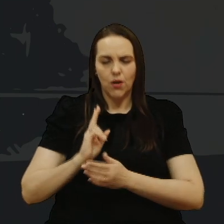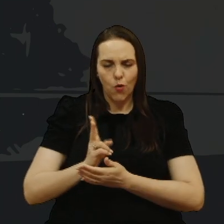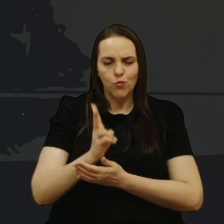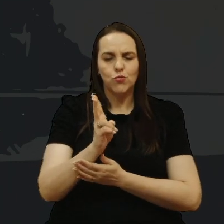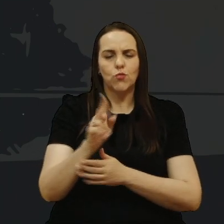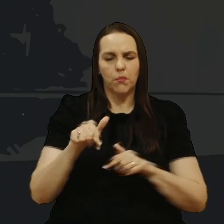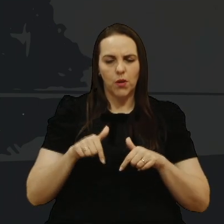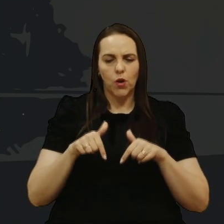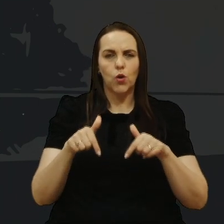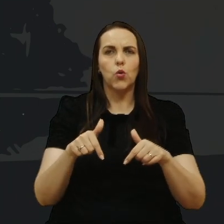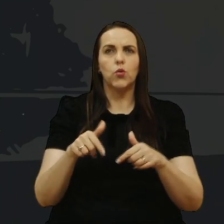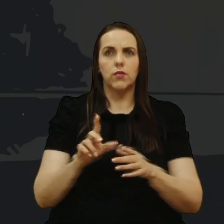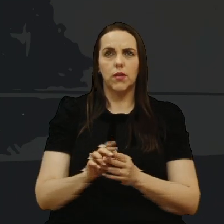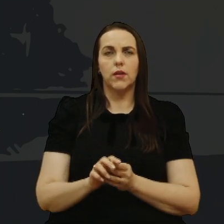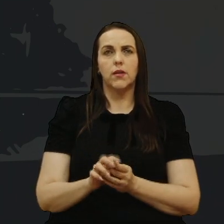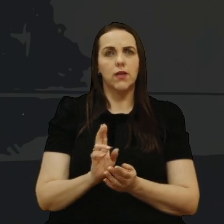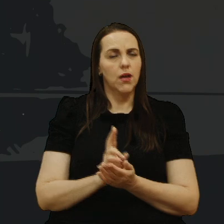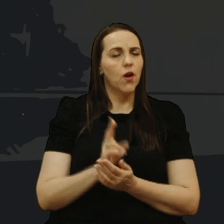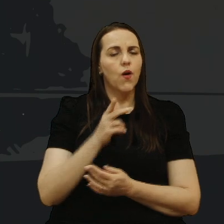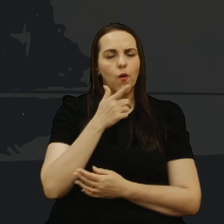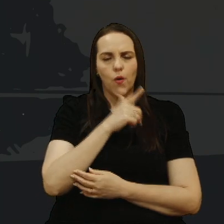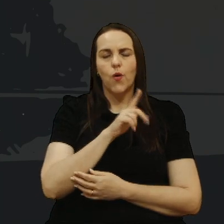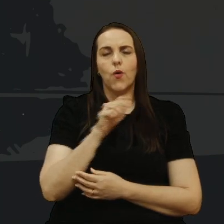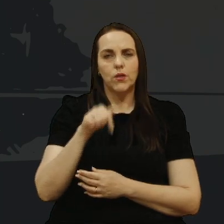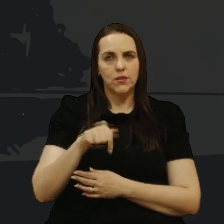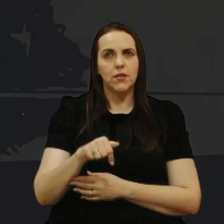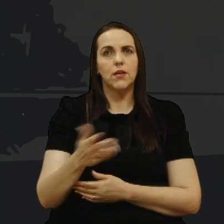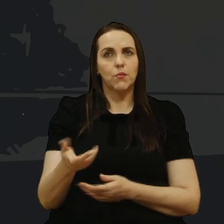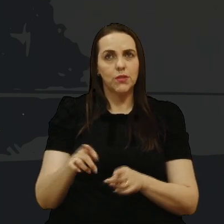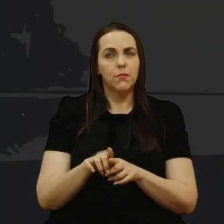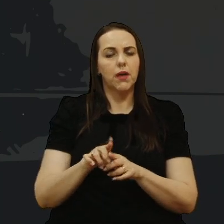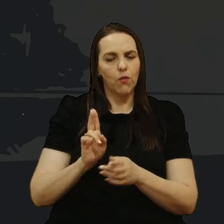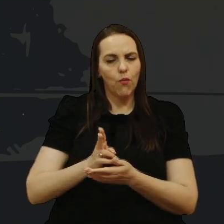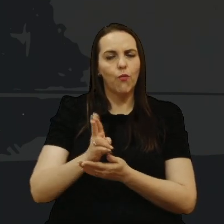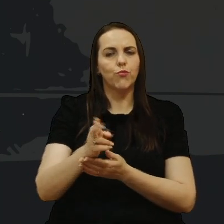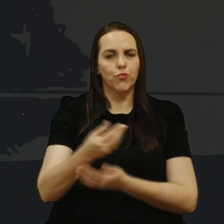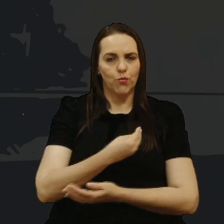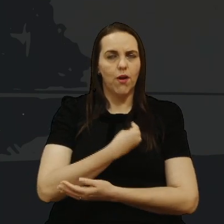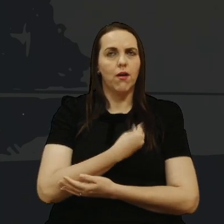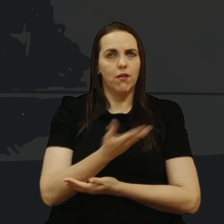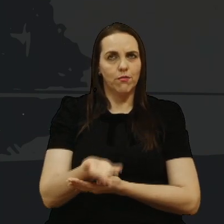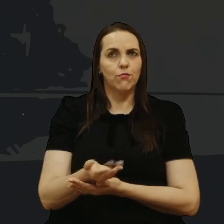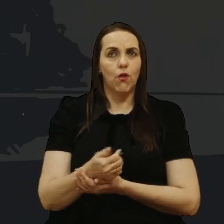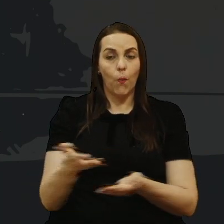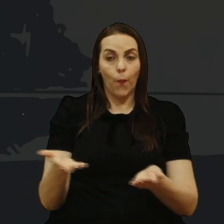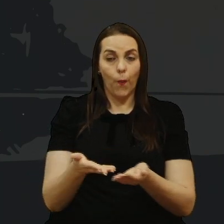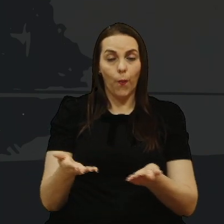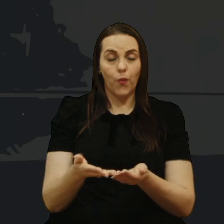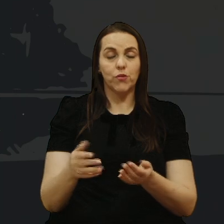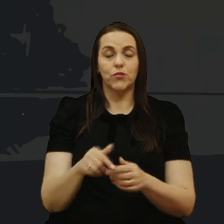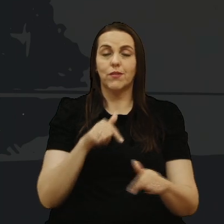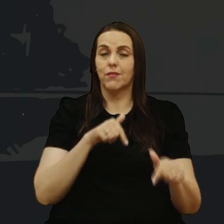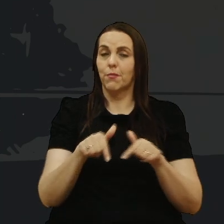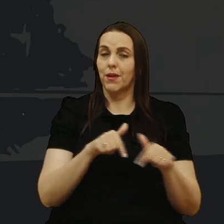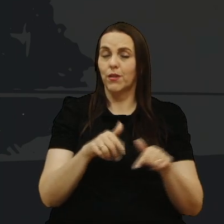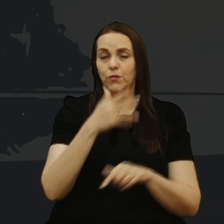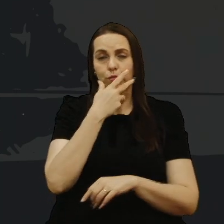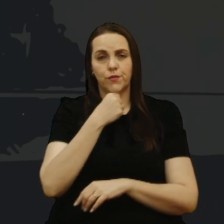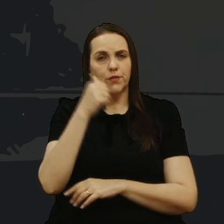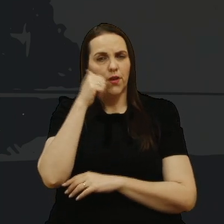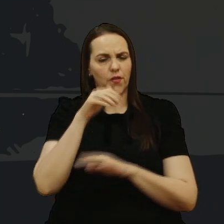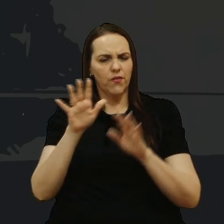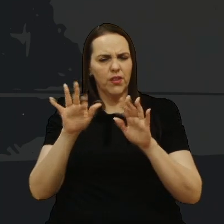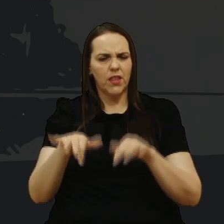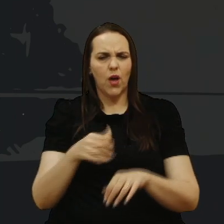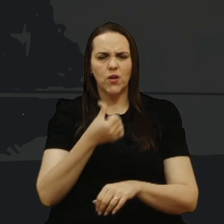por essa bandeira que continua mais atual do que nunca. E hoje nós, trabalhadores e trabalhadoras, lutamos pela fim da escala 6x1